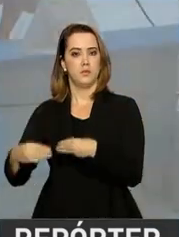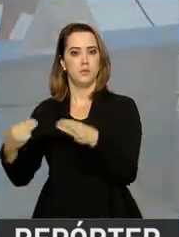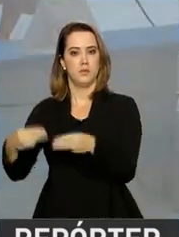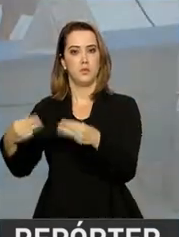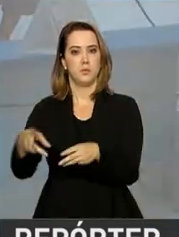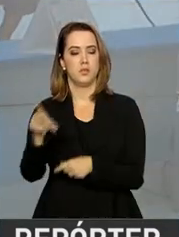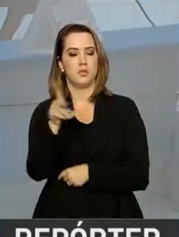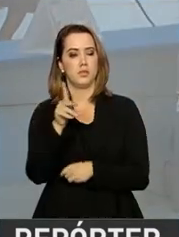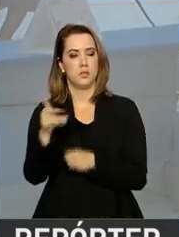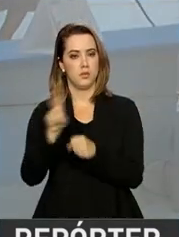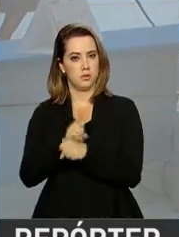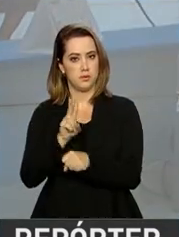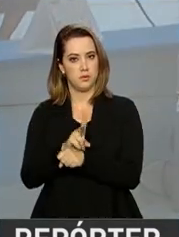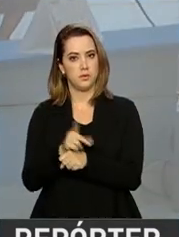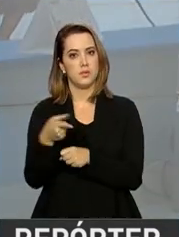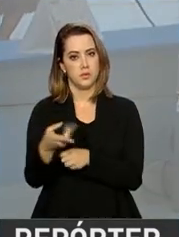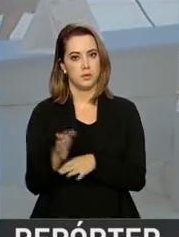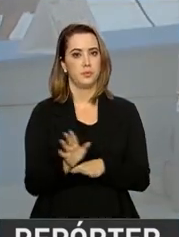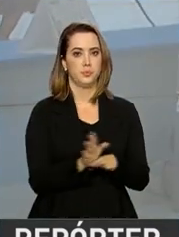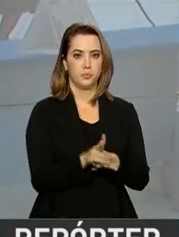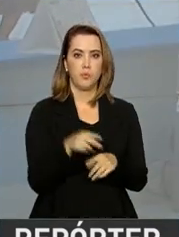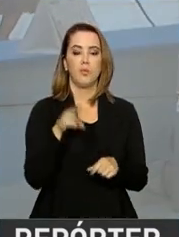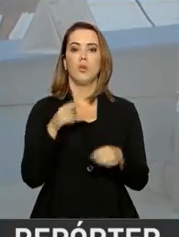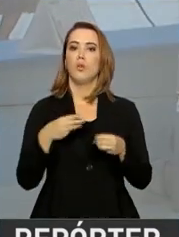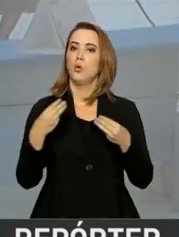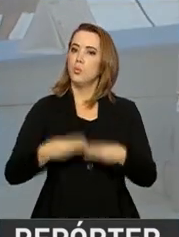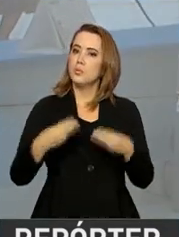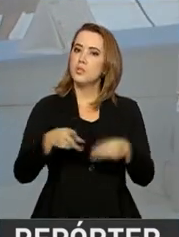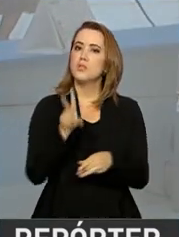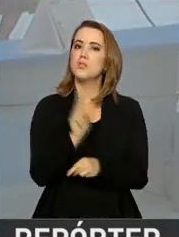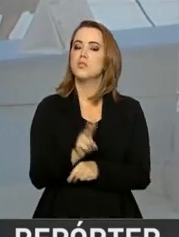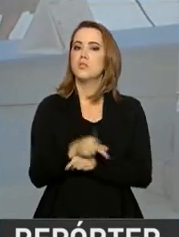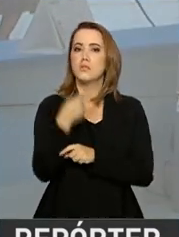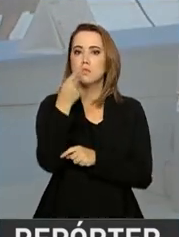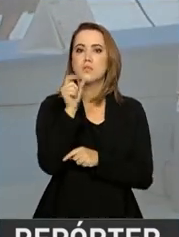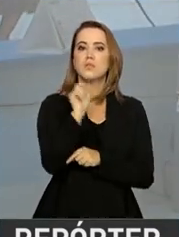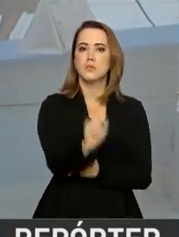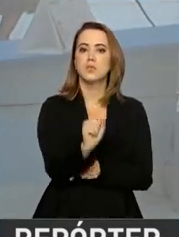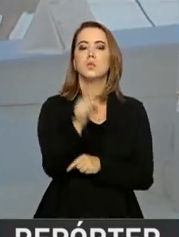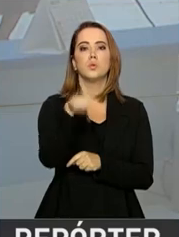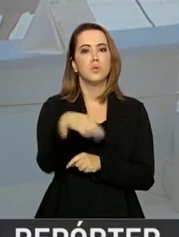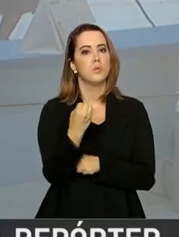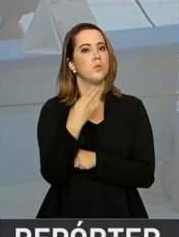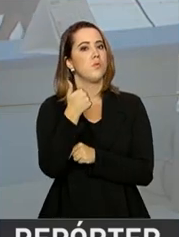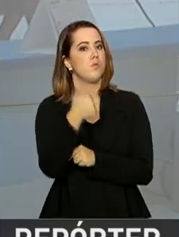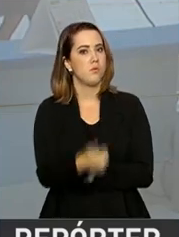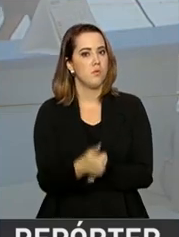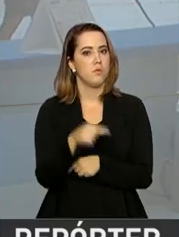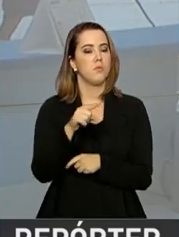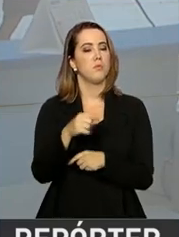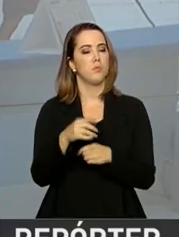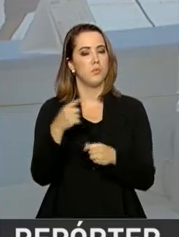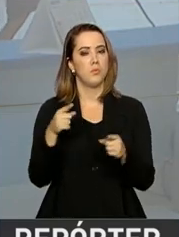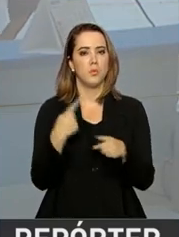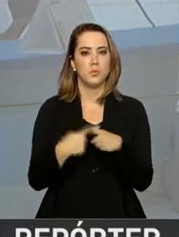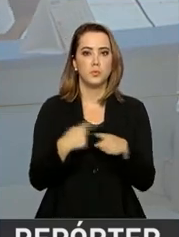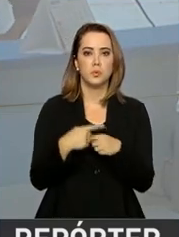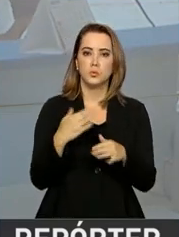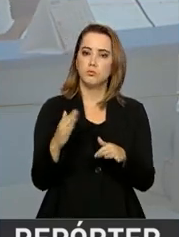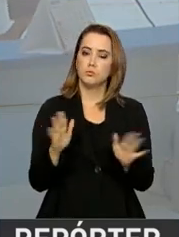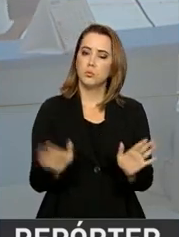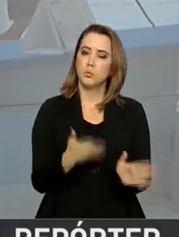passado o ministro da Defesa Raul jungman afirmou que a medida tem o papel de assegurar a na carreira militar por